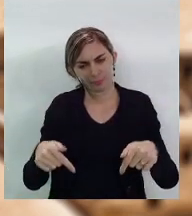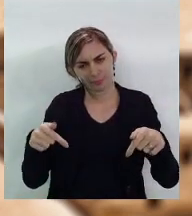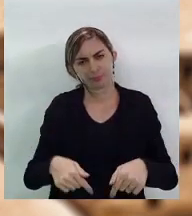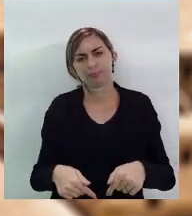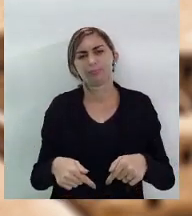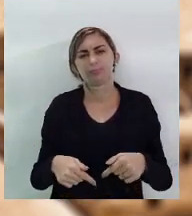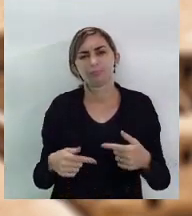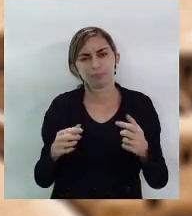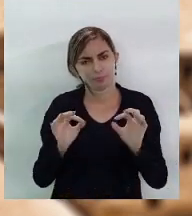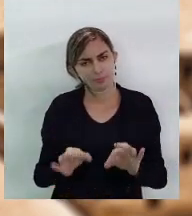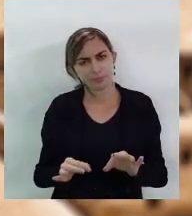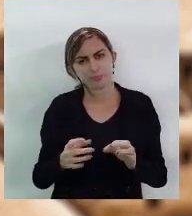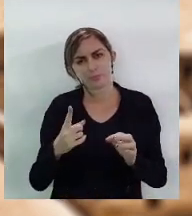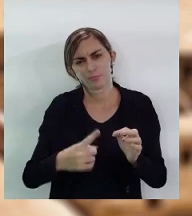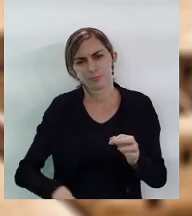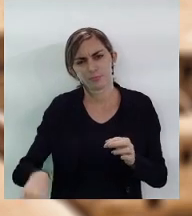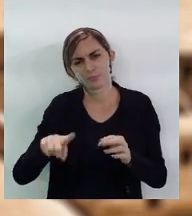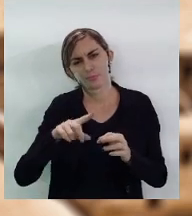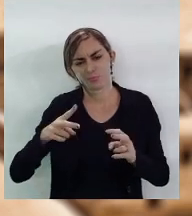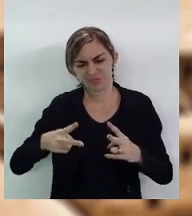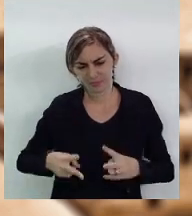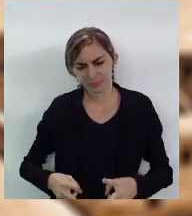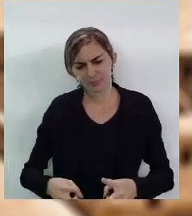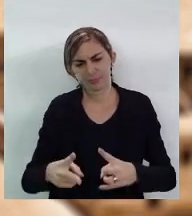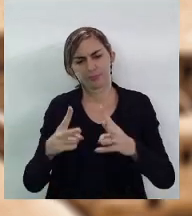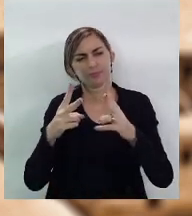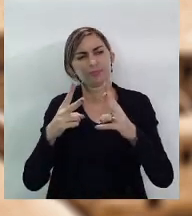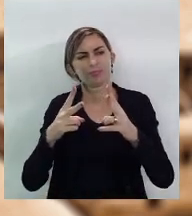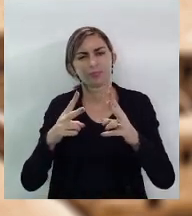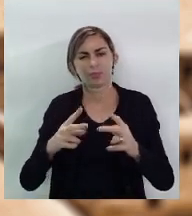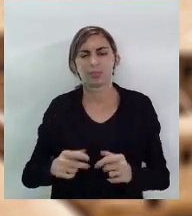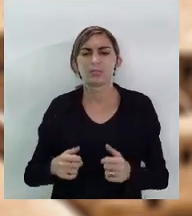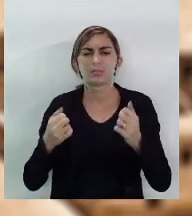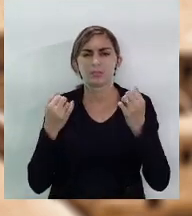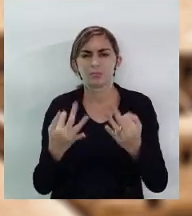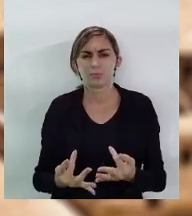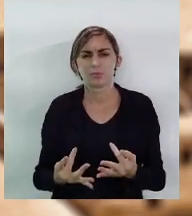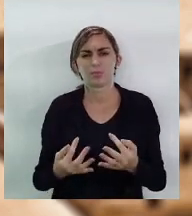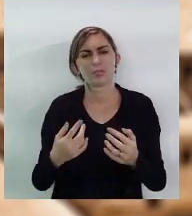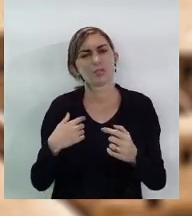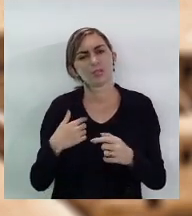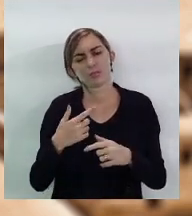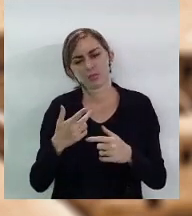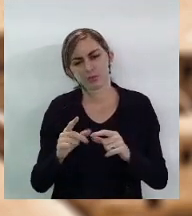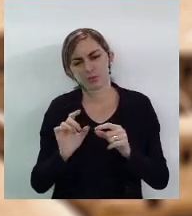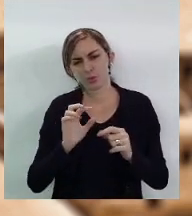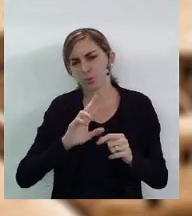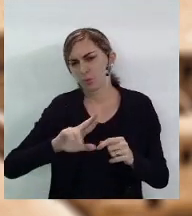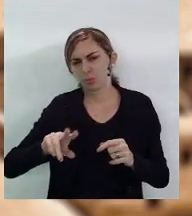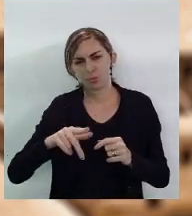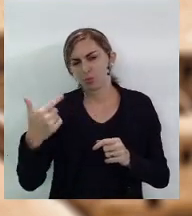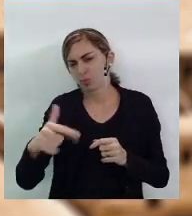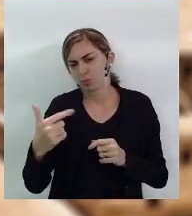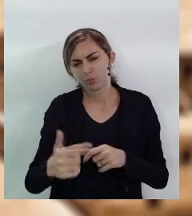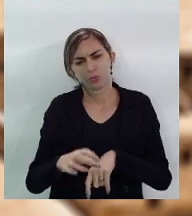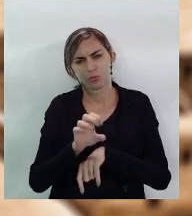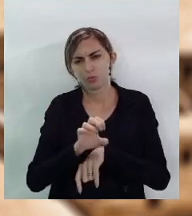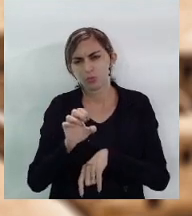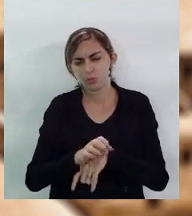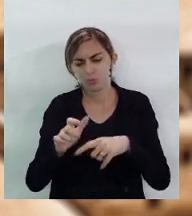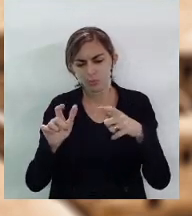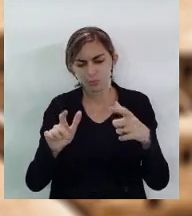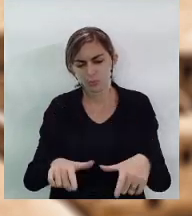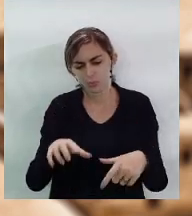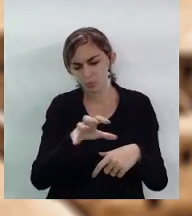atualidade, certo? E nós prosseguimos ainda com a seguinte questão: apesar de não possuir um estado,